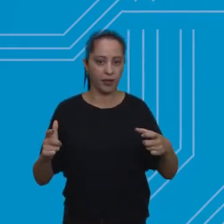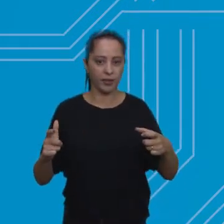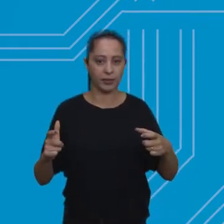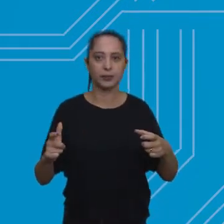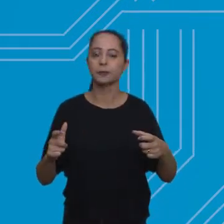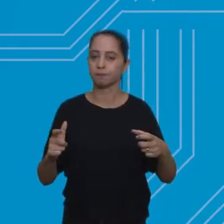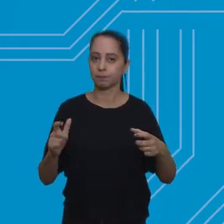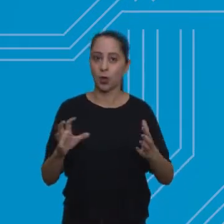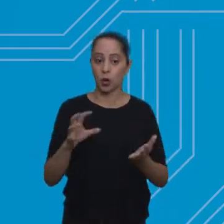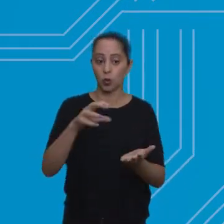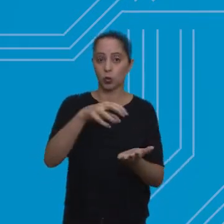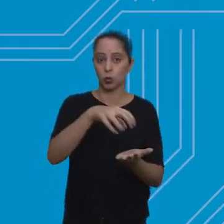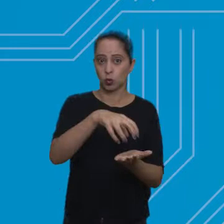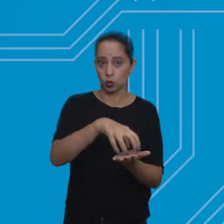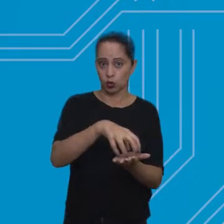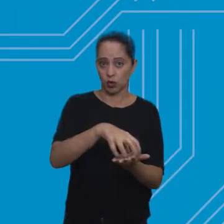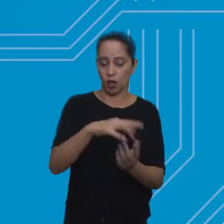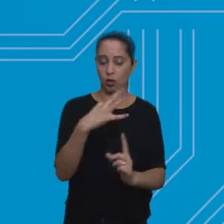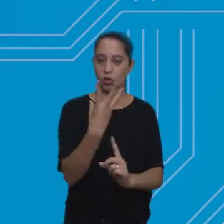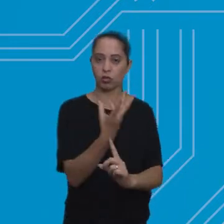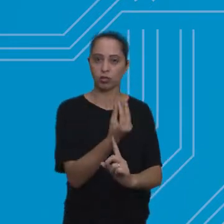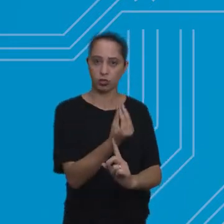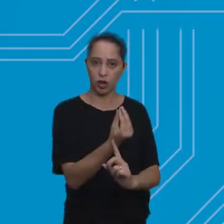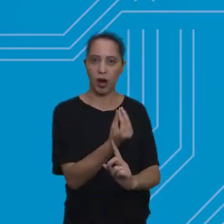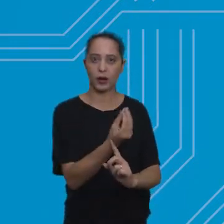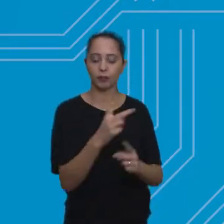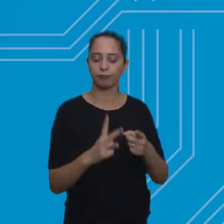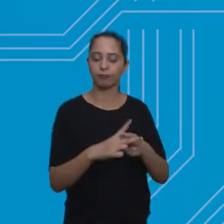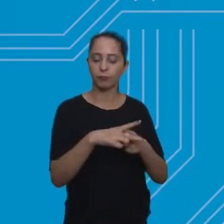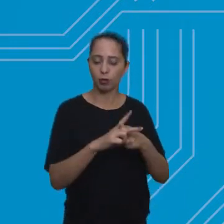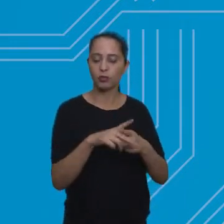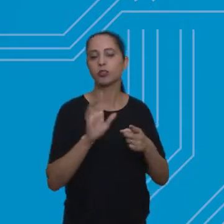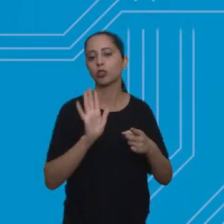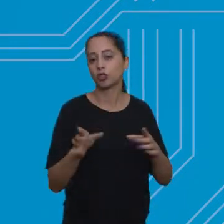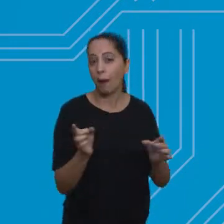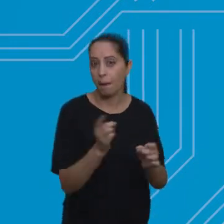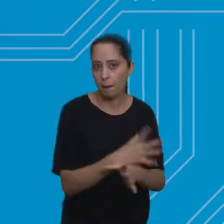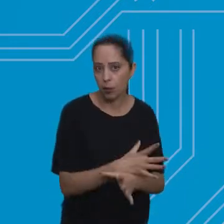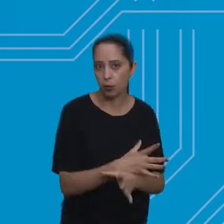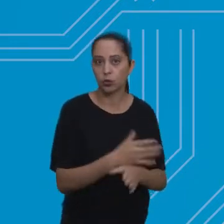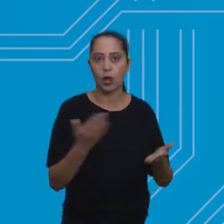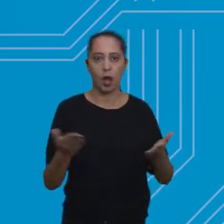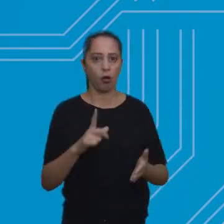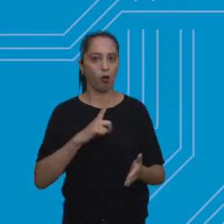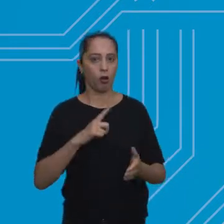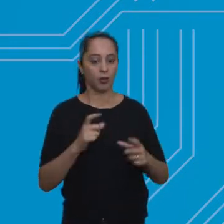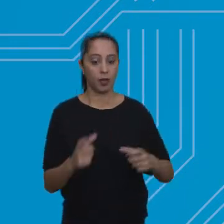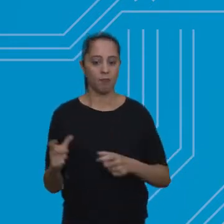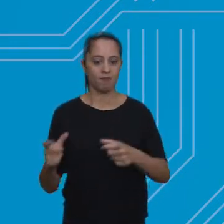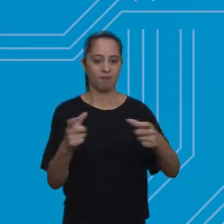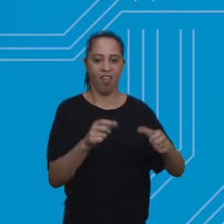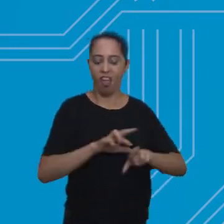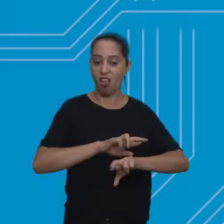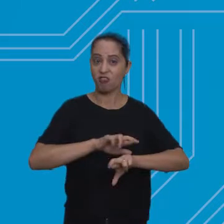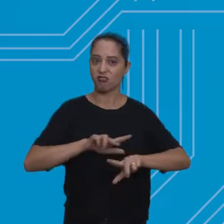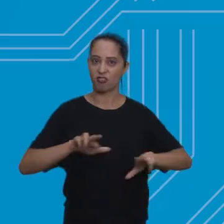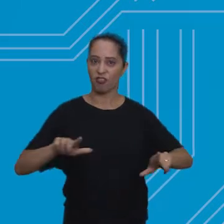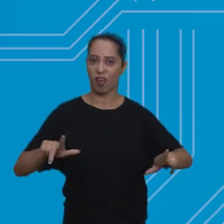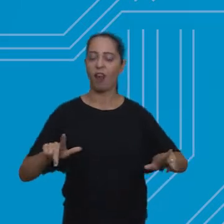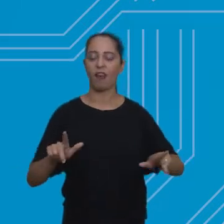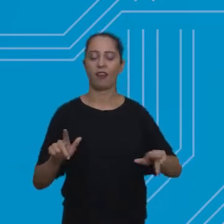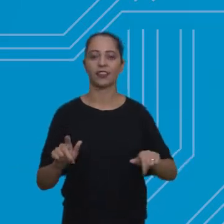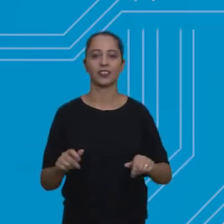pela instituição, lá no Centro de Desenvolvimento Artístico, que passou por reformas. O espaço conta agora com novas